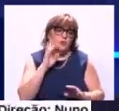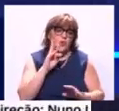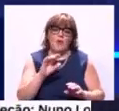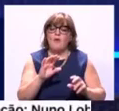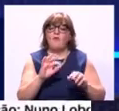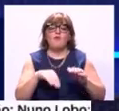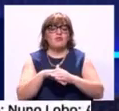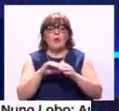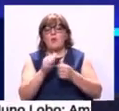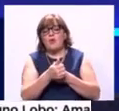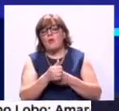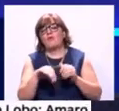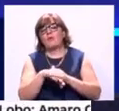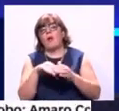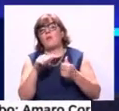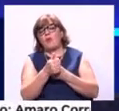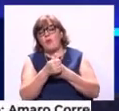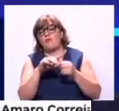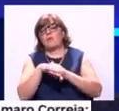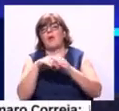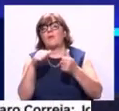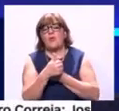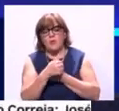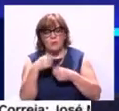futebol mudou, o futebol mudou. Mas o que eu vejo.